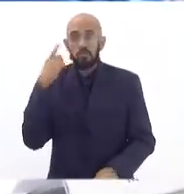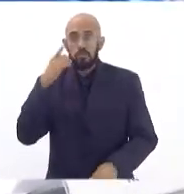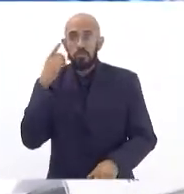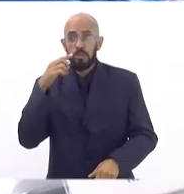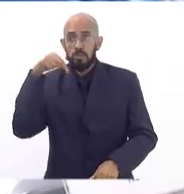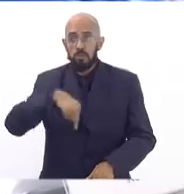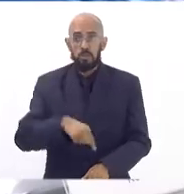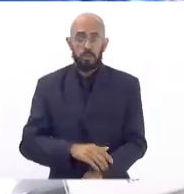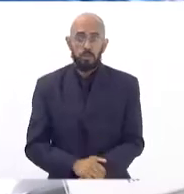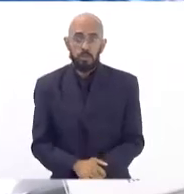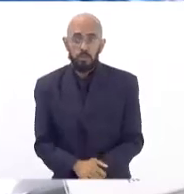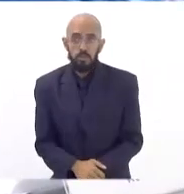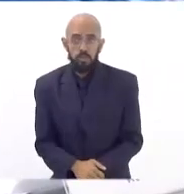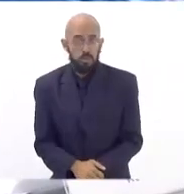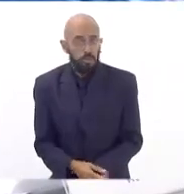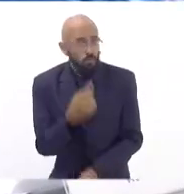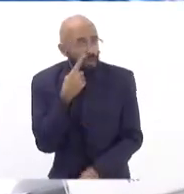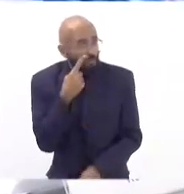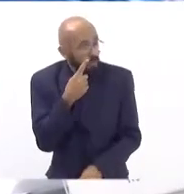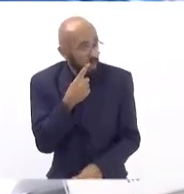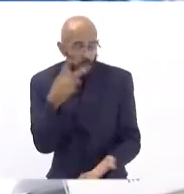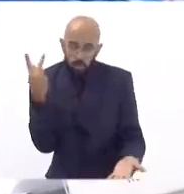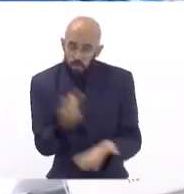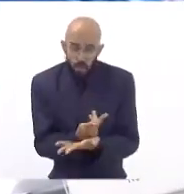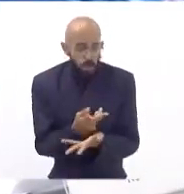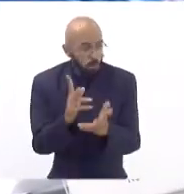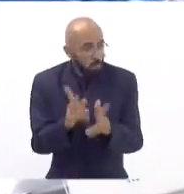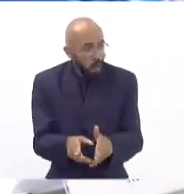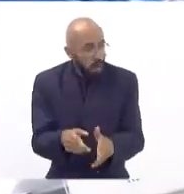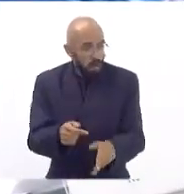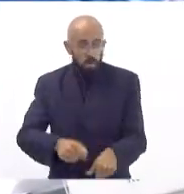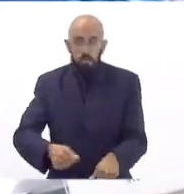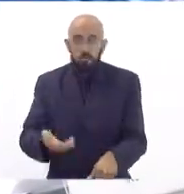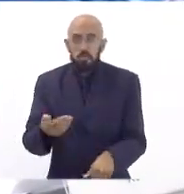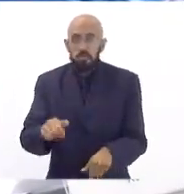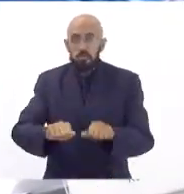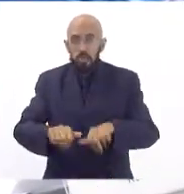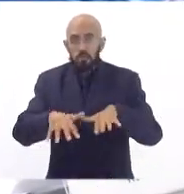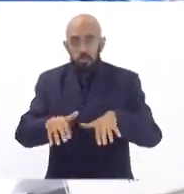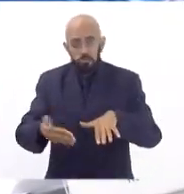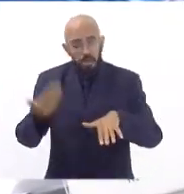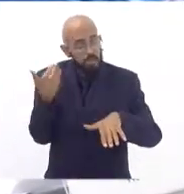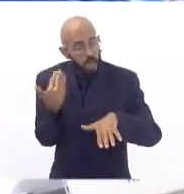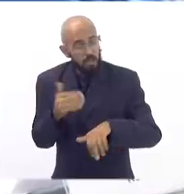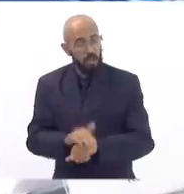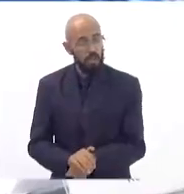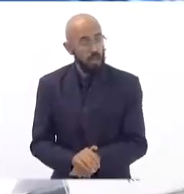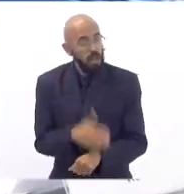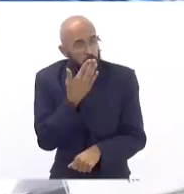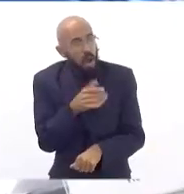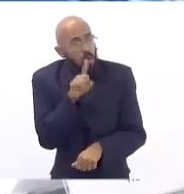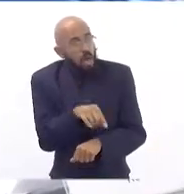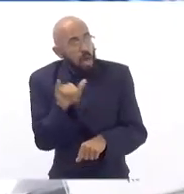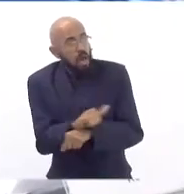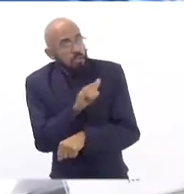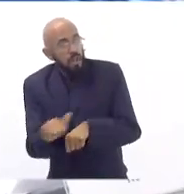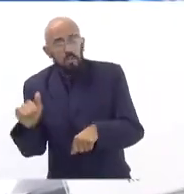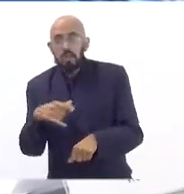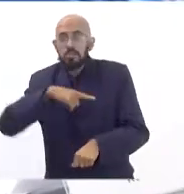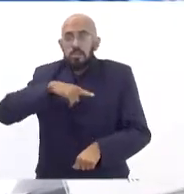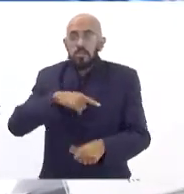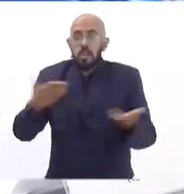não vamo assistir que foi o mesma coisa que aconteceu no dia você passado com o mecanismo que vocês apresentam hoje